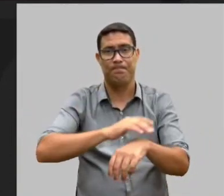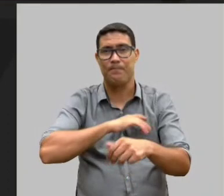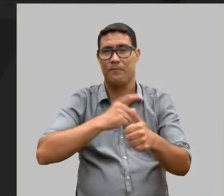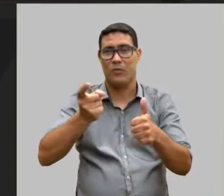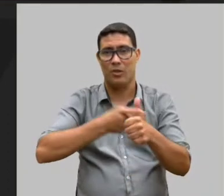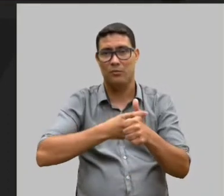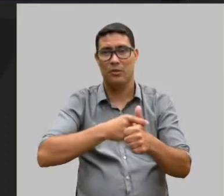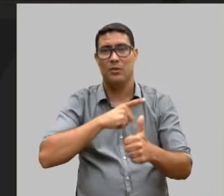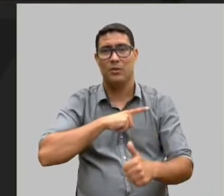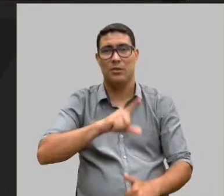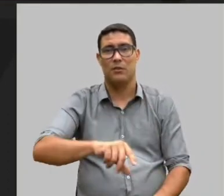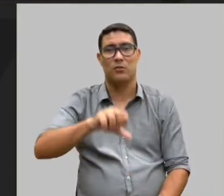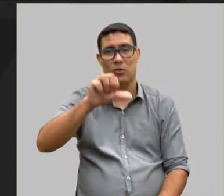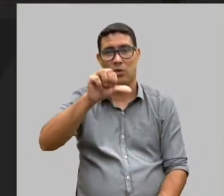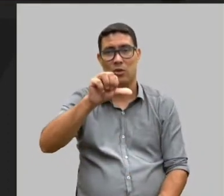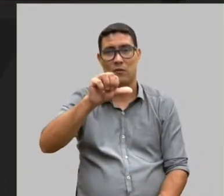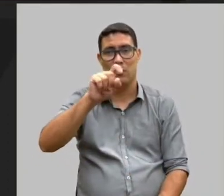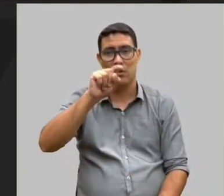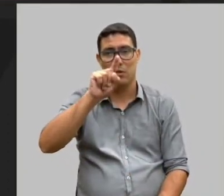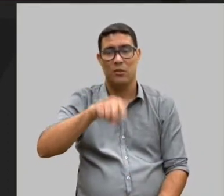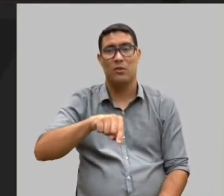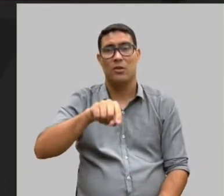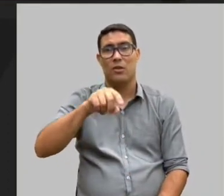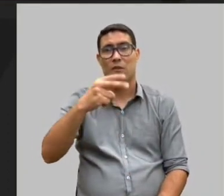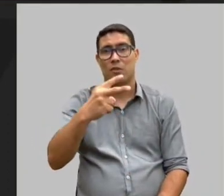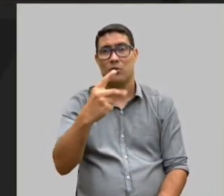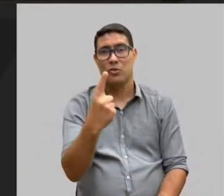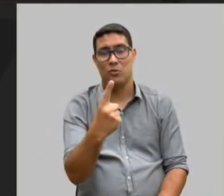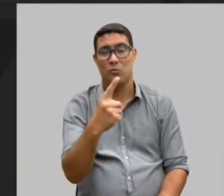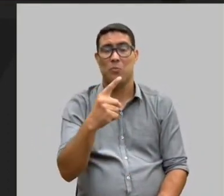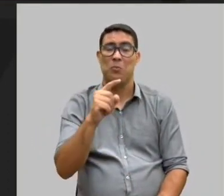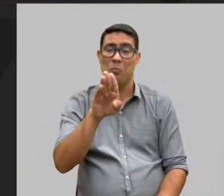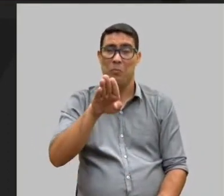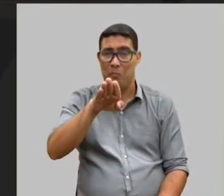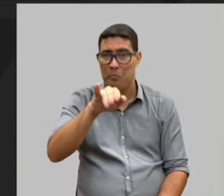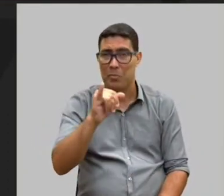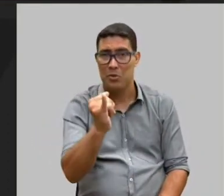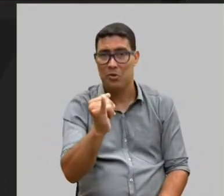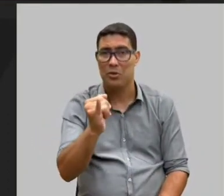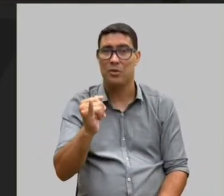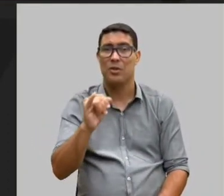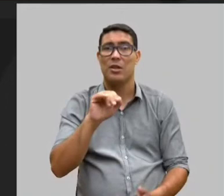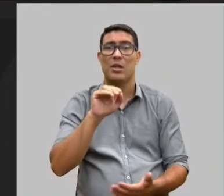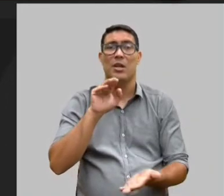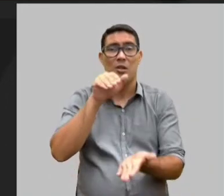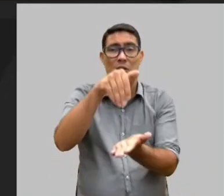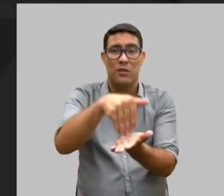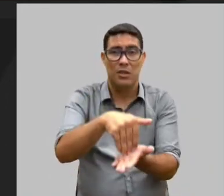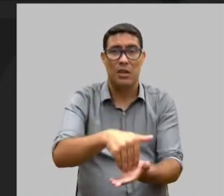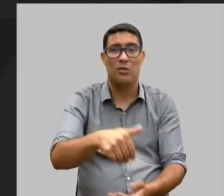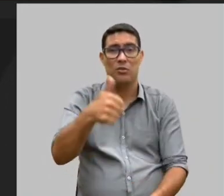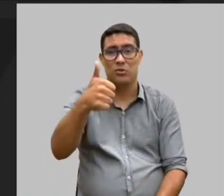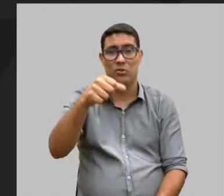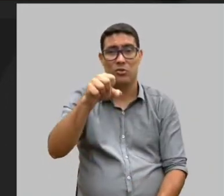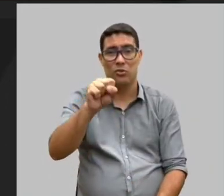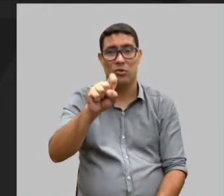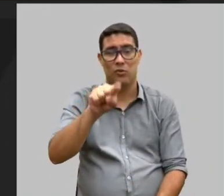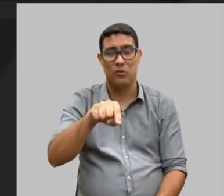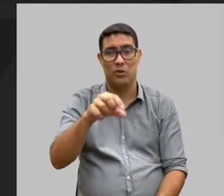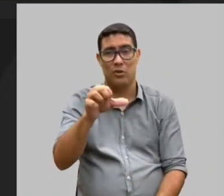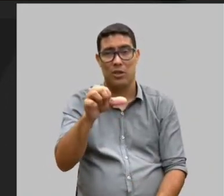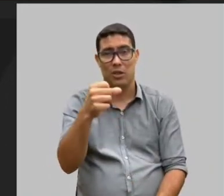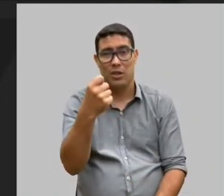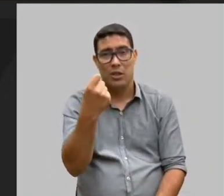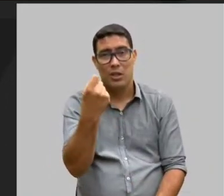9,21 bilhões mas ao final de já passou Para 18,61 Bilhões por quê Porque aí teve que Sanear os bancos